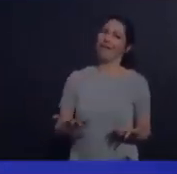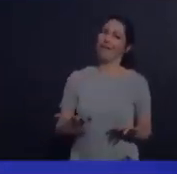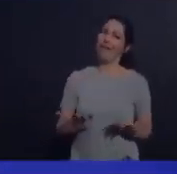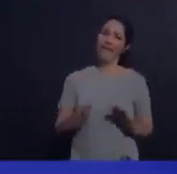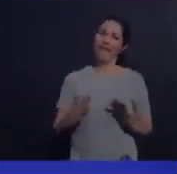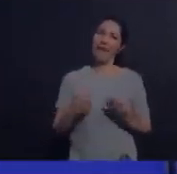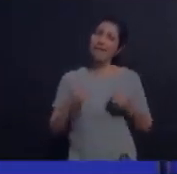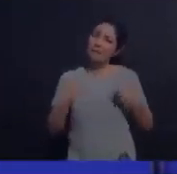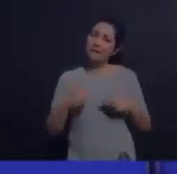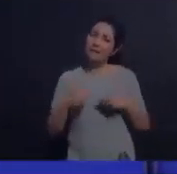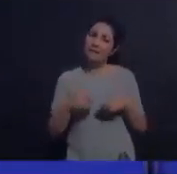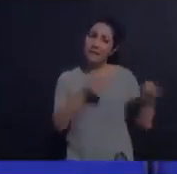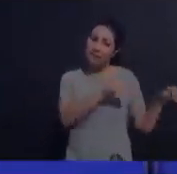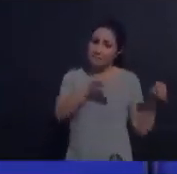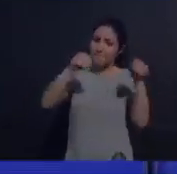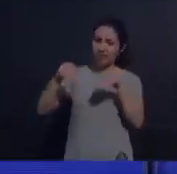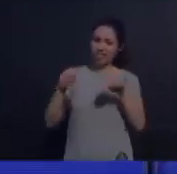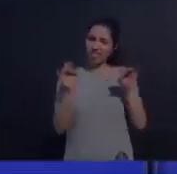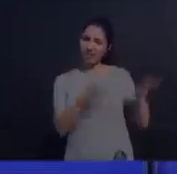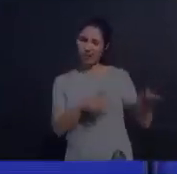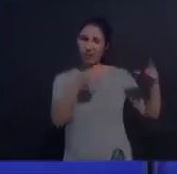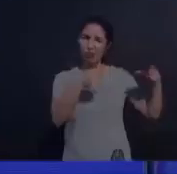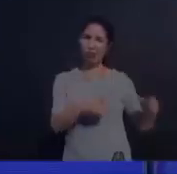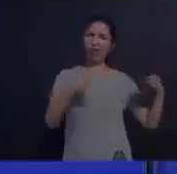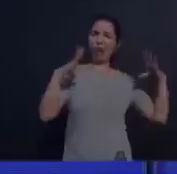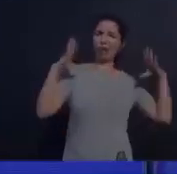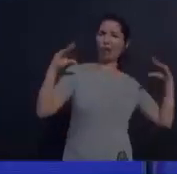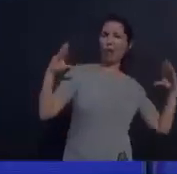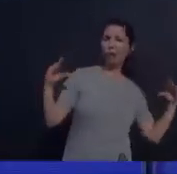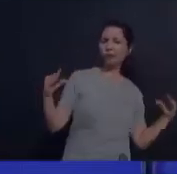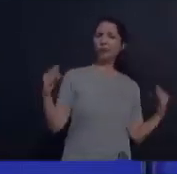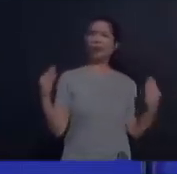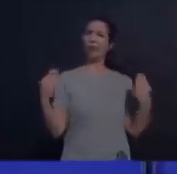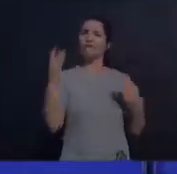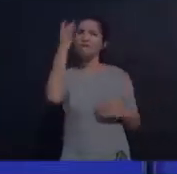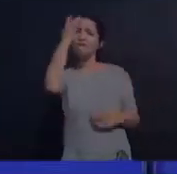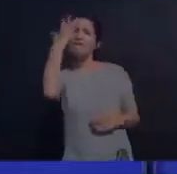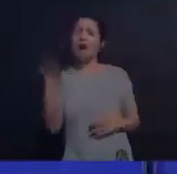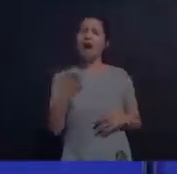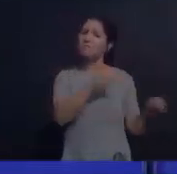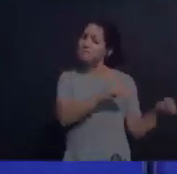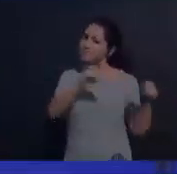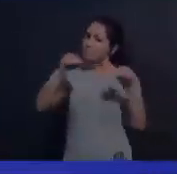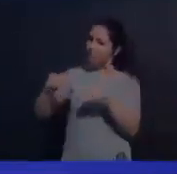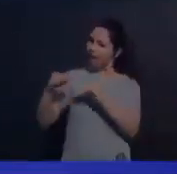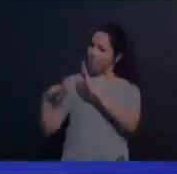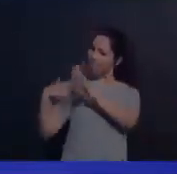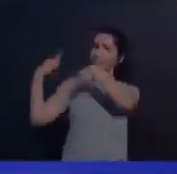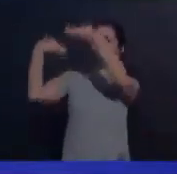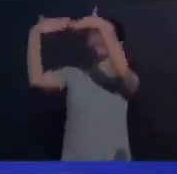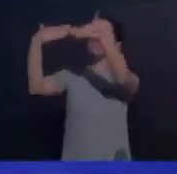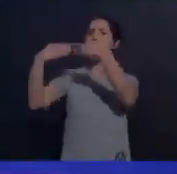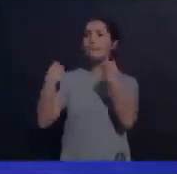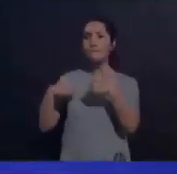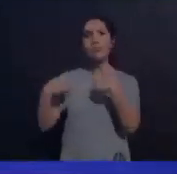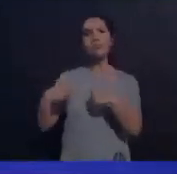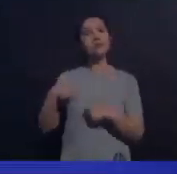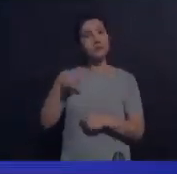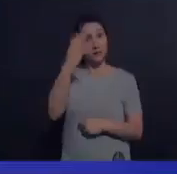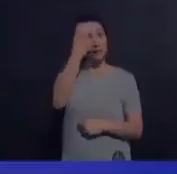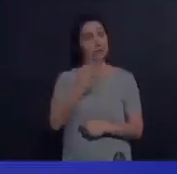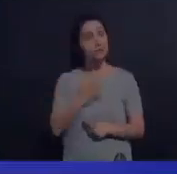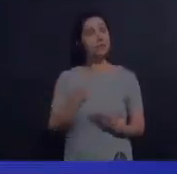a amadurecer em deus nós queremos ser transformados moldados avançarmos gente isso é muito sério